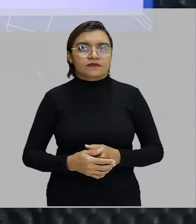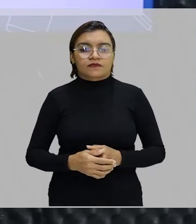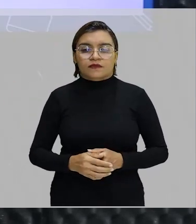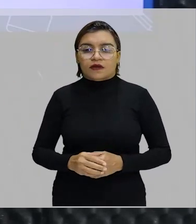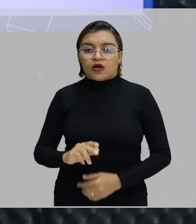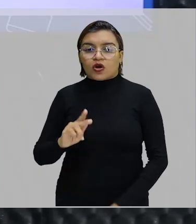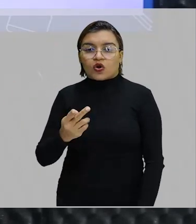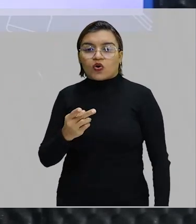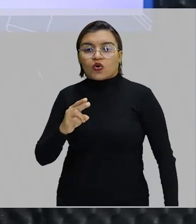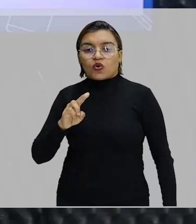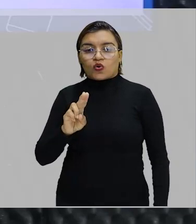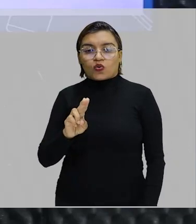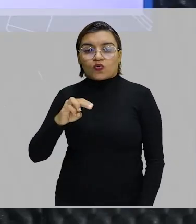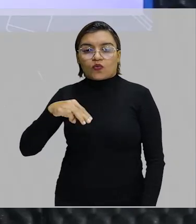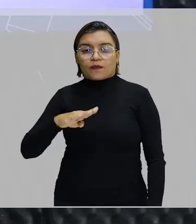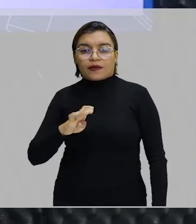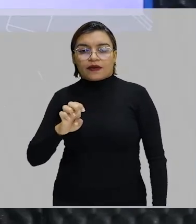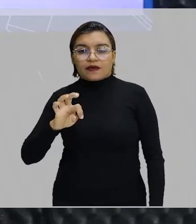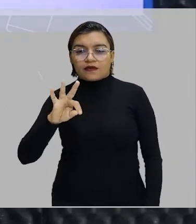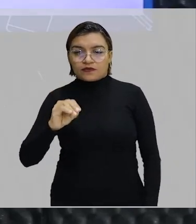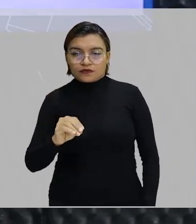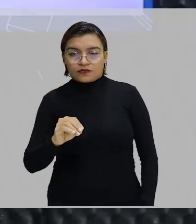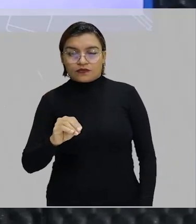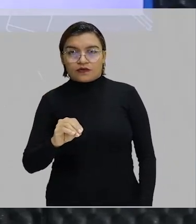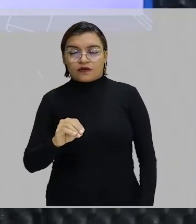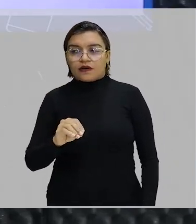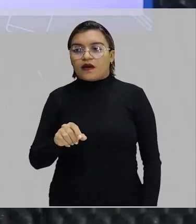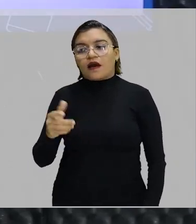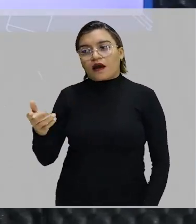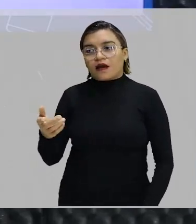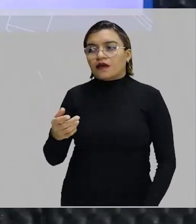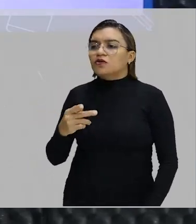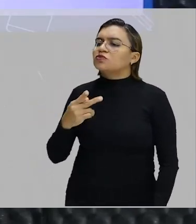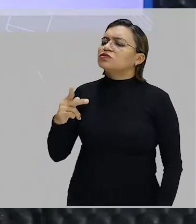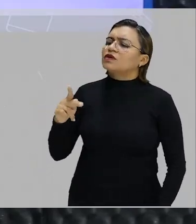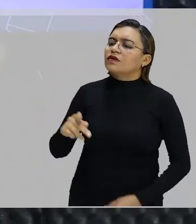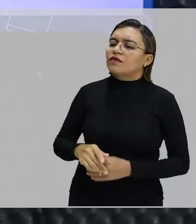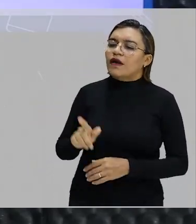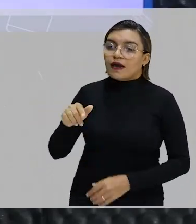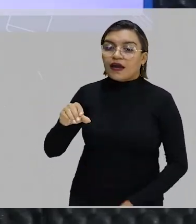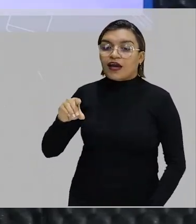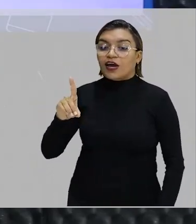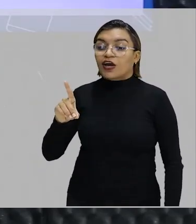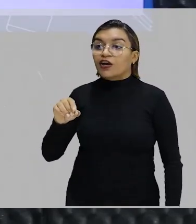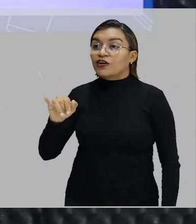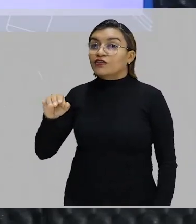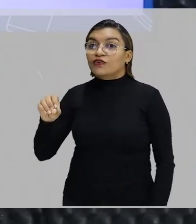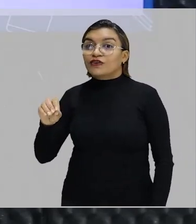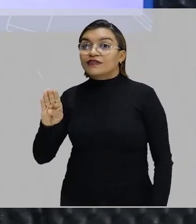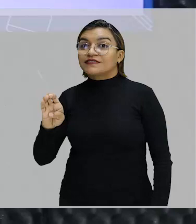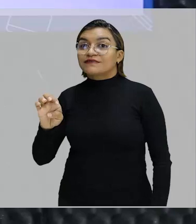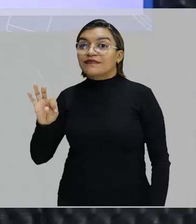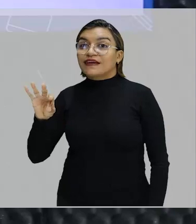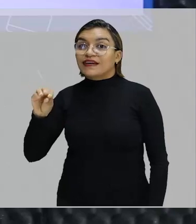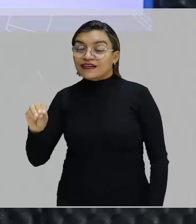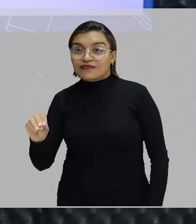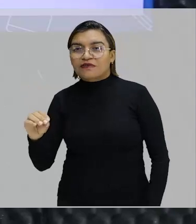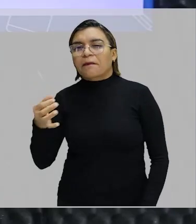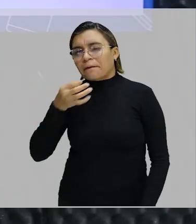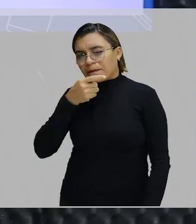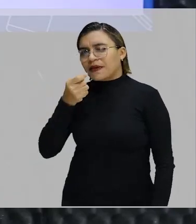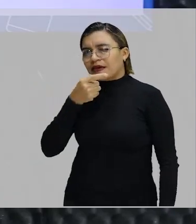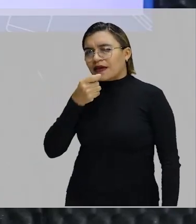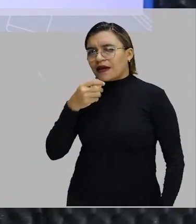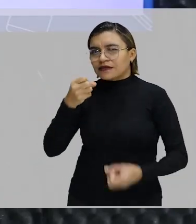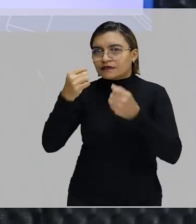Humberto. E o seu? Doisberto. Porque eles são gêmeos. Então, é uma piadinha aqui para falar de concordância